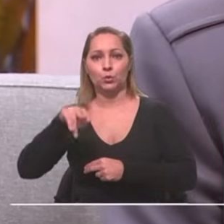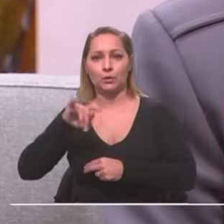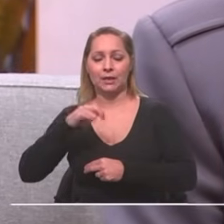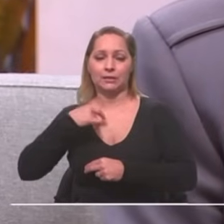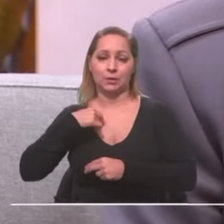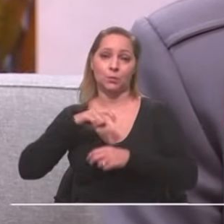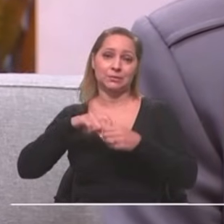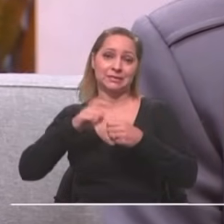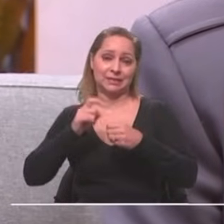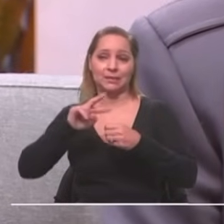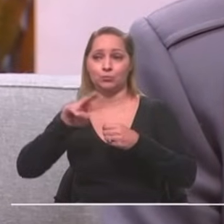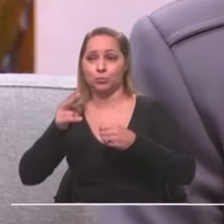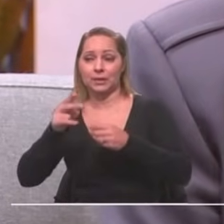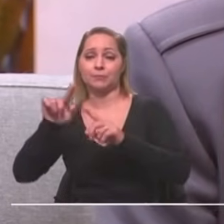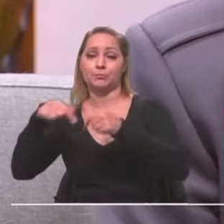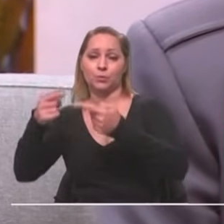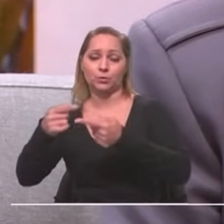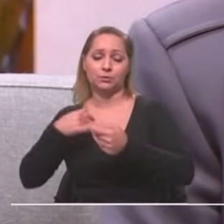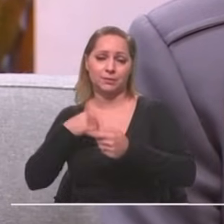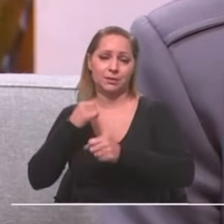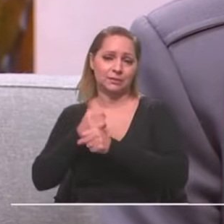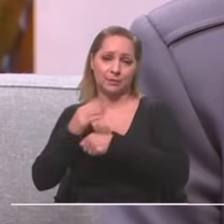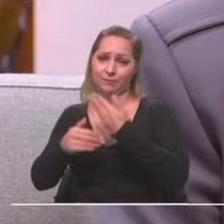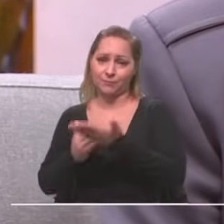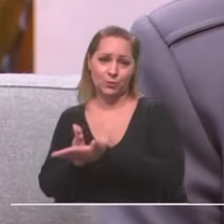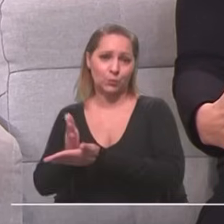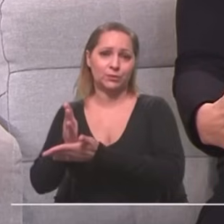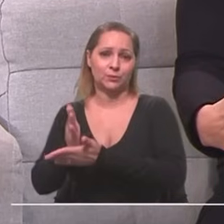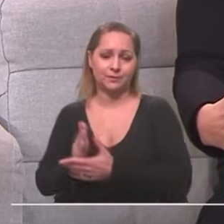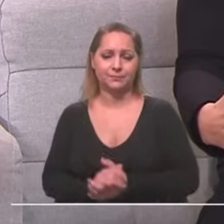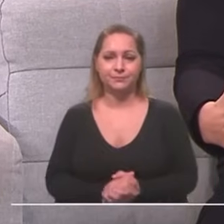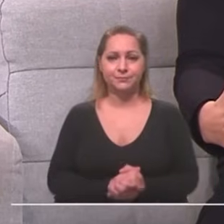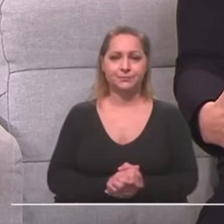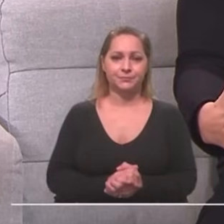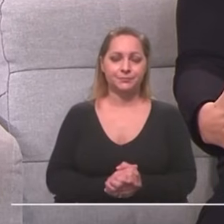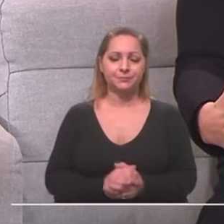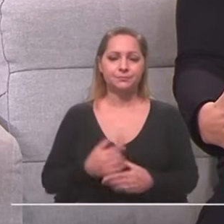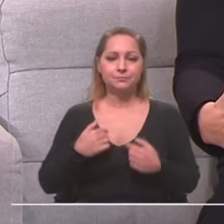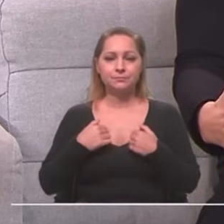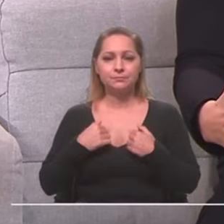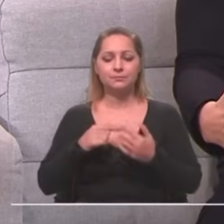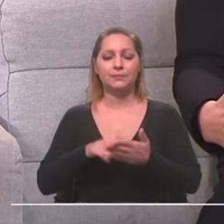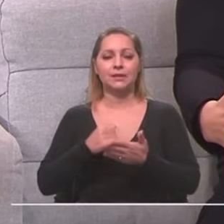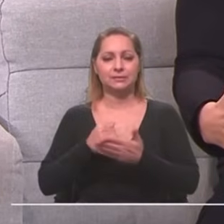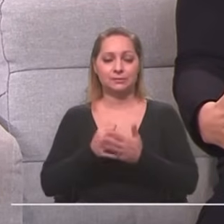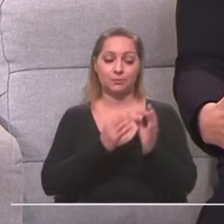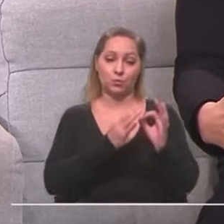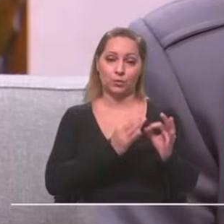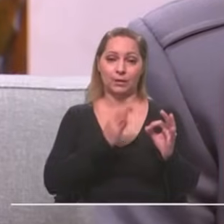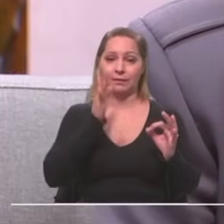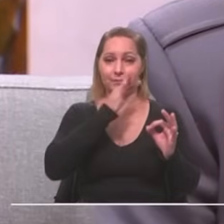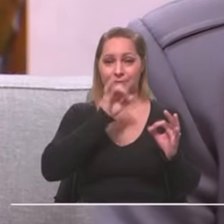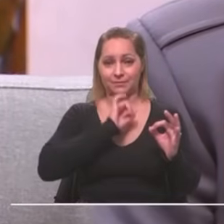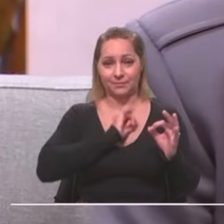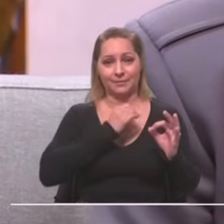mas é cumprir a minha missão dia a dia. E tendo também sempre a par a minha família, que também é muito